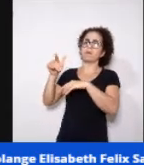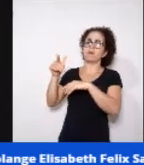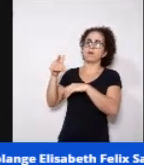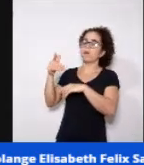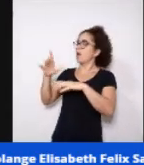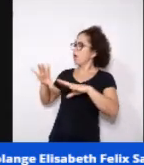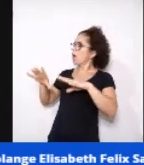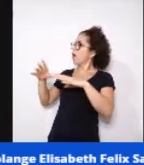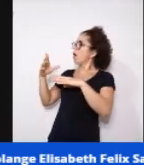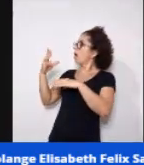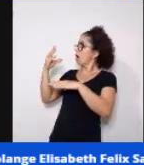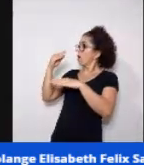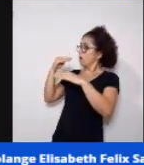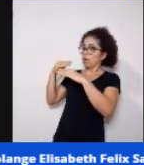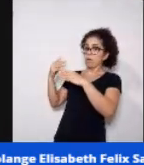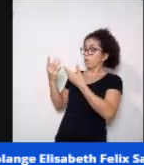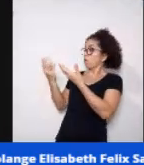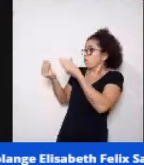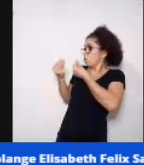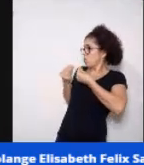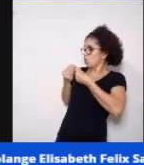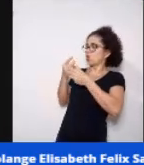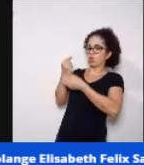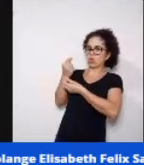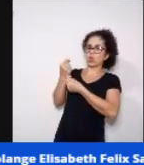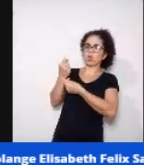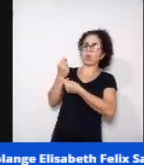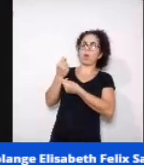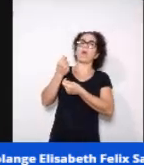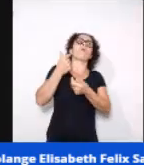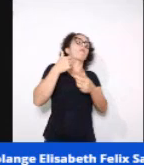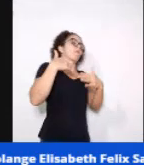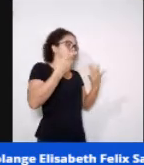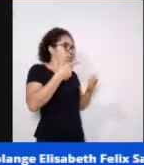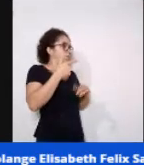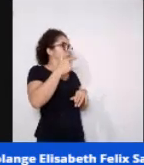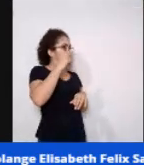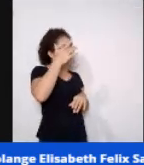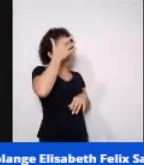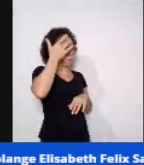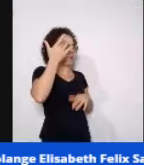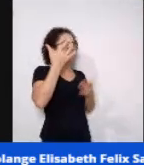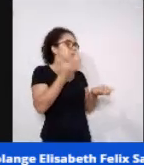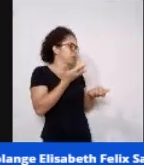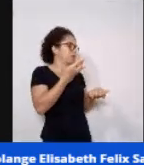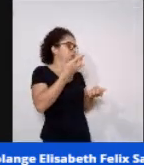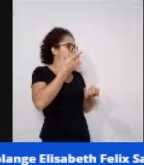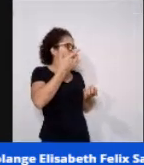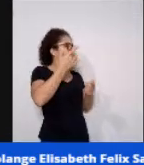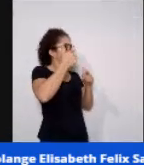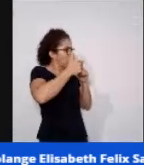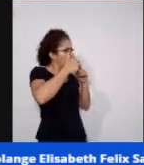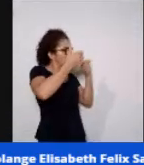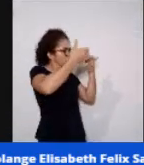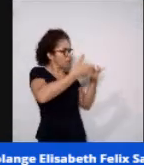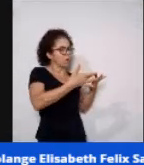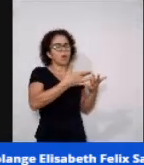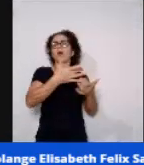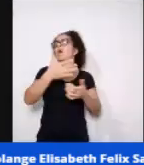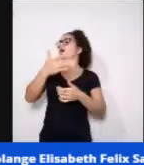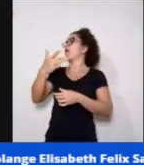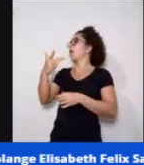Poxa vida, a pessoa tá te contando um problema. Eu estou mal, terminei meu relacionamento. Para, catraca gira.